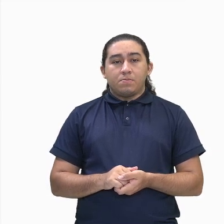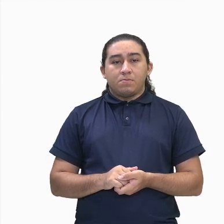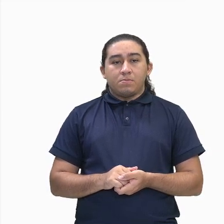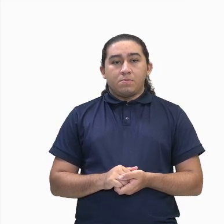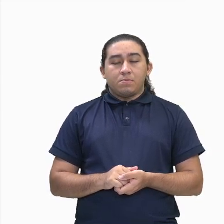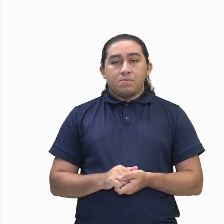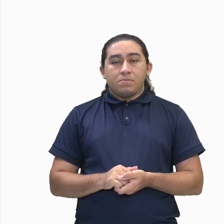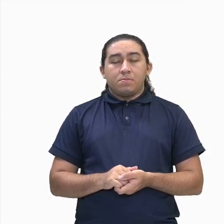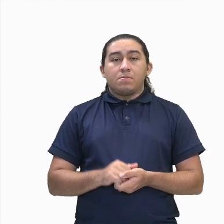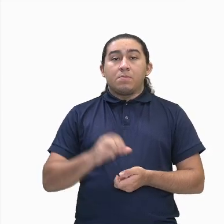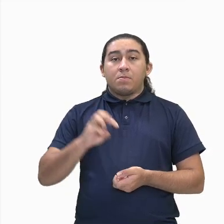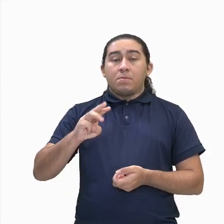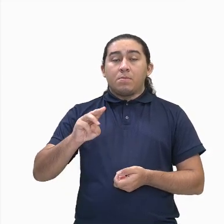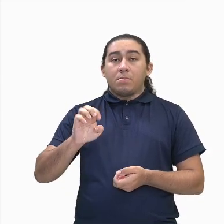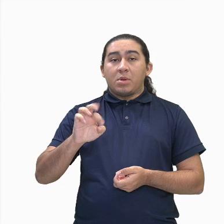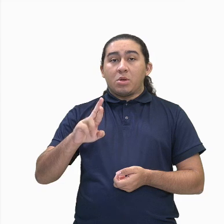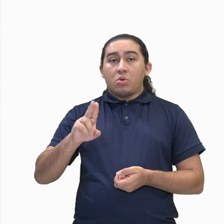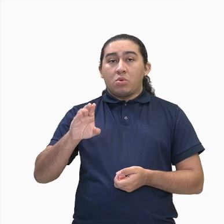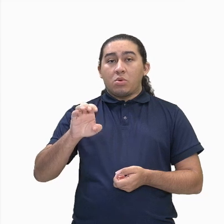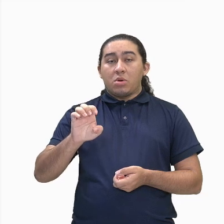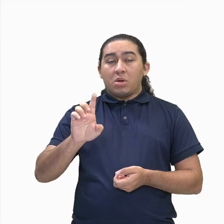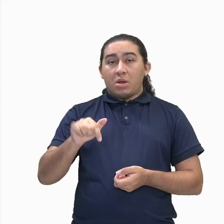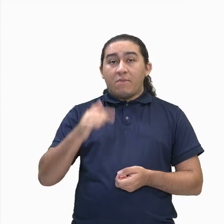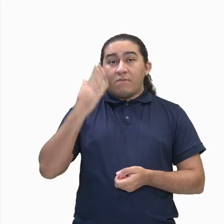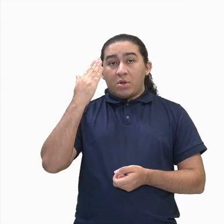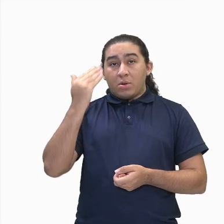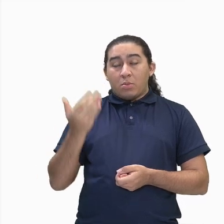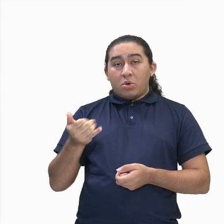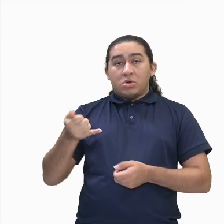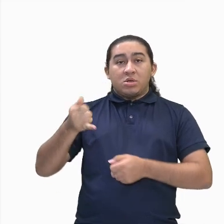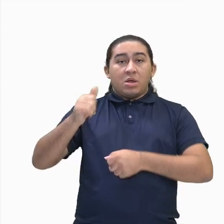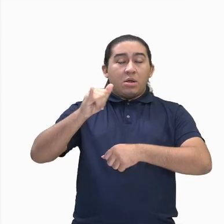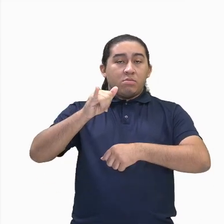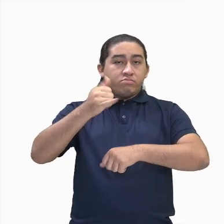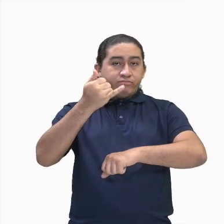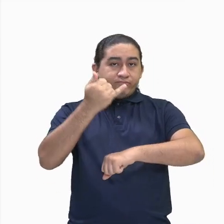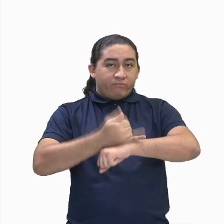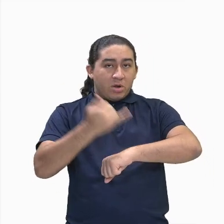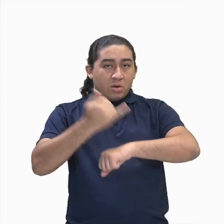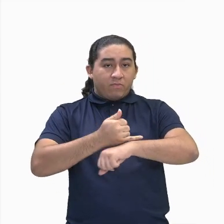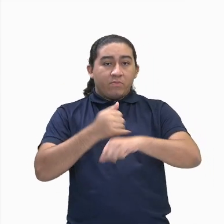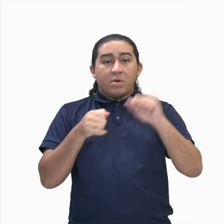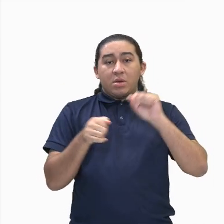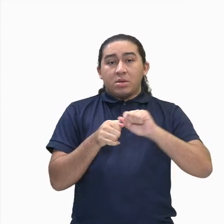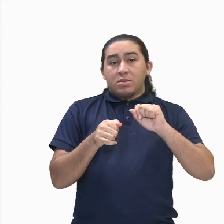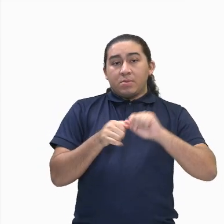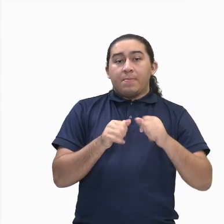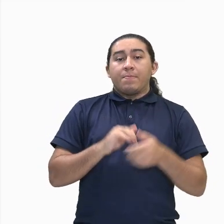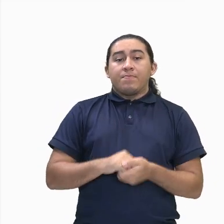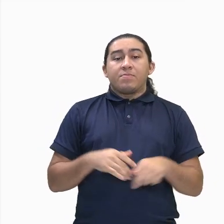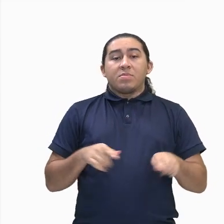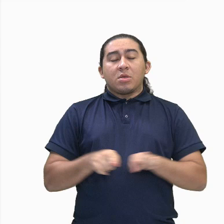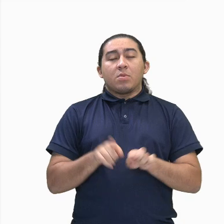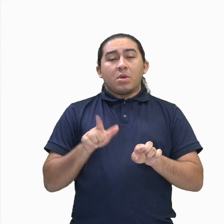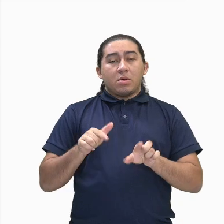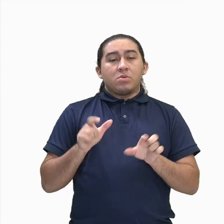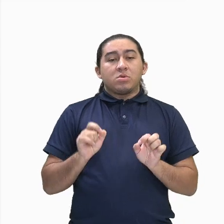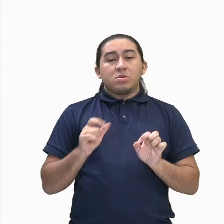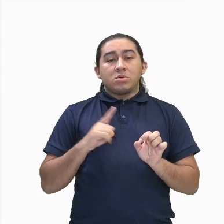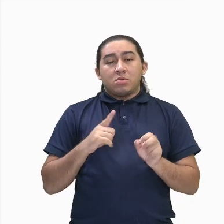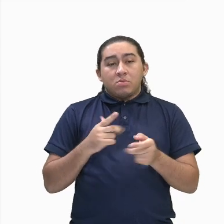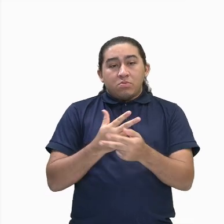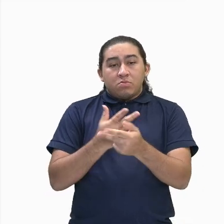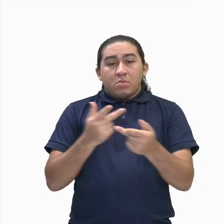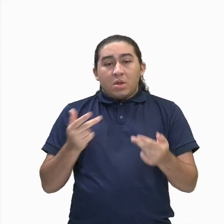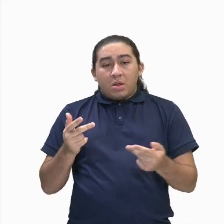sua produção de ferro, como a gente acabou de citar, evidenciada por numerosos fornos de fundição encontrados na região, e a arte